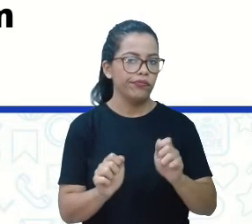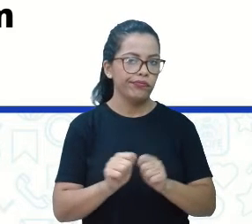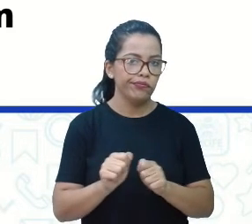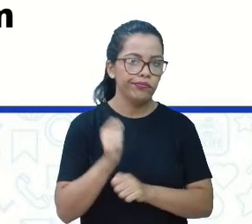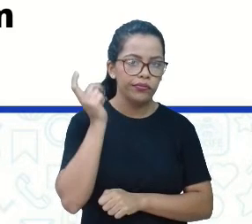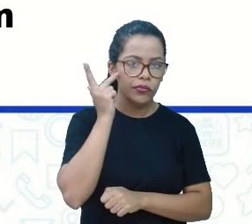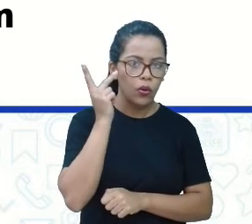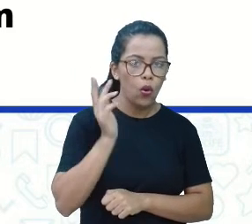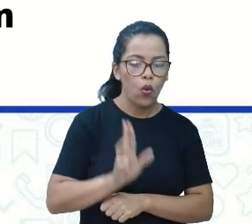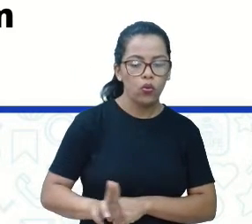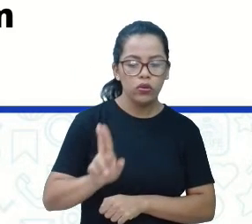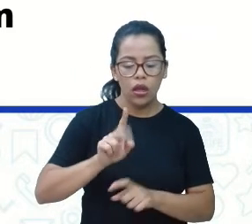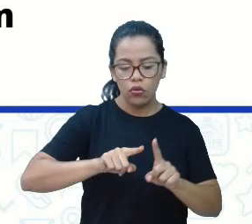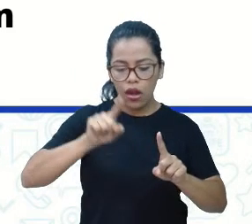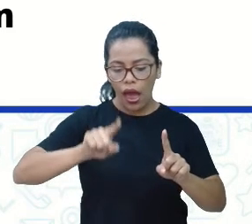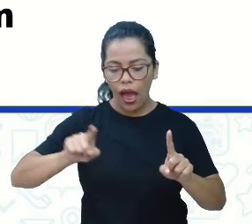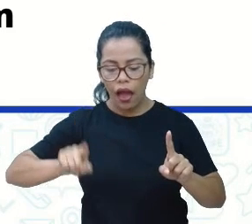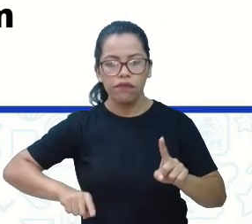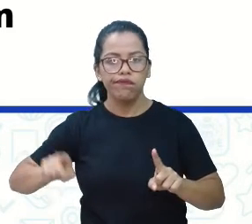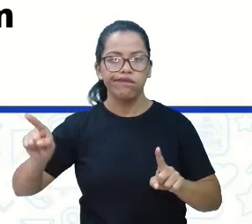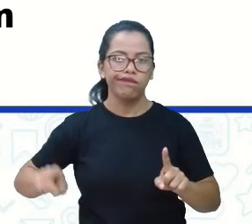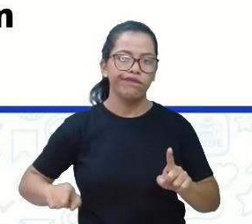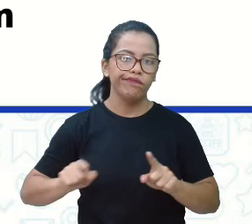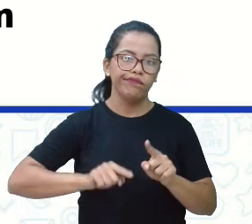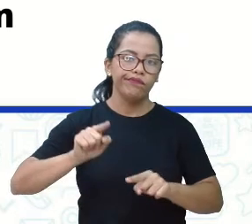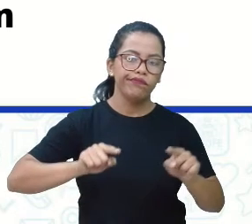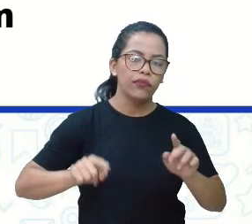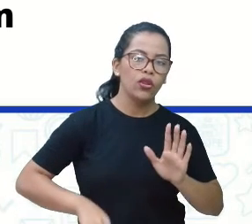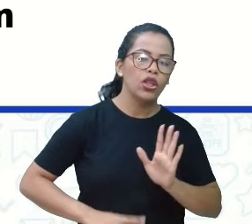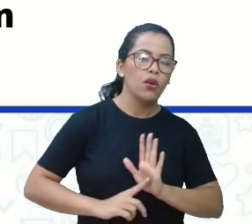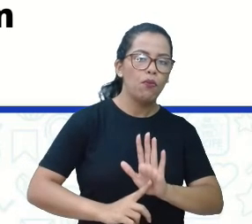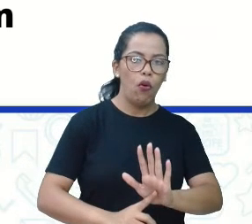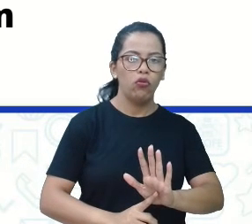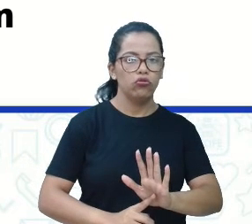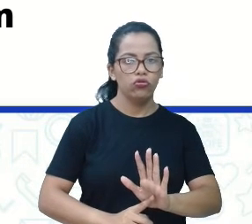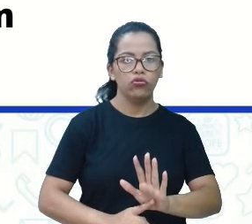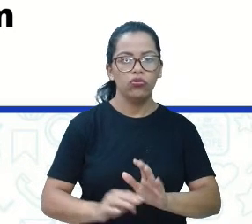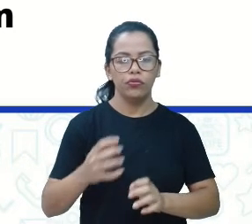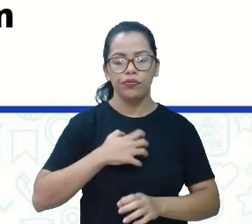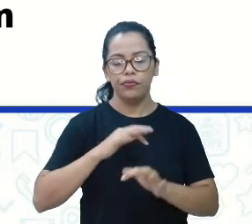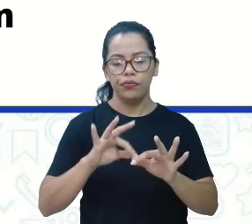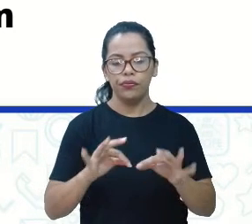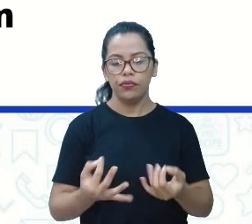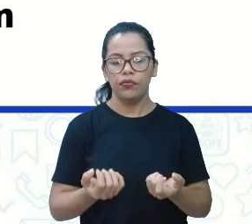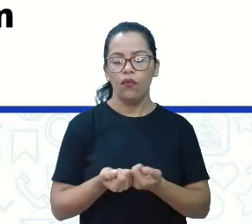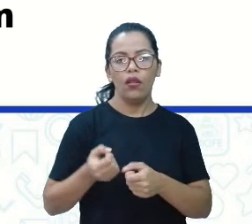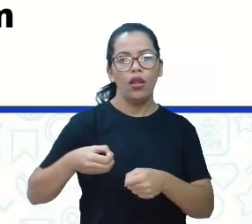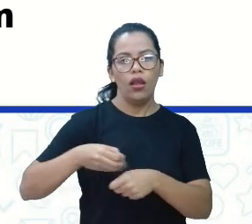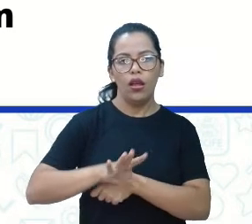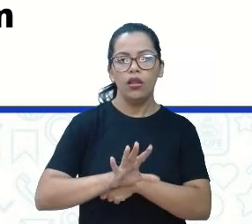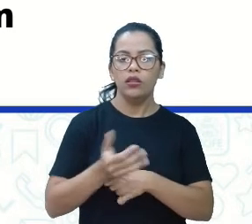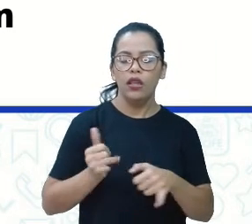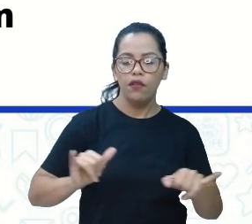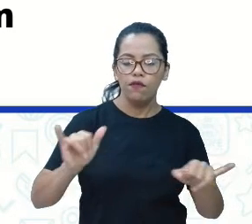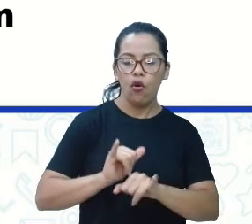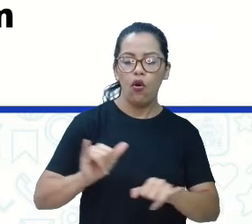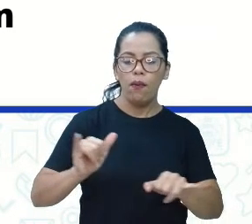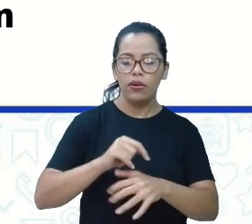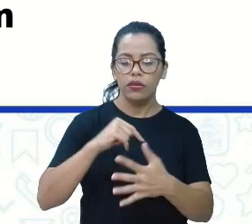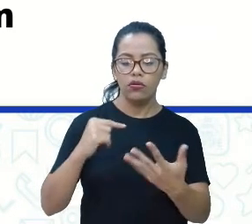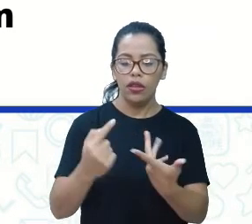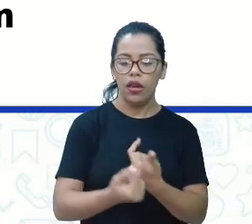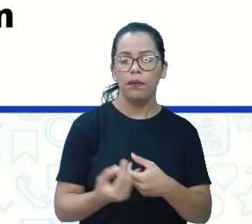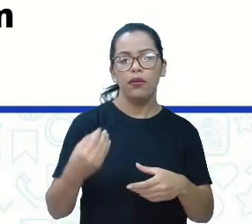de gráficos que ilustram de forma descomplicada a transição de informações entre os elementos que o